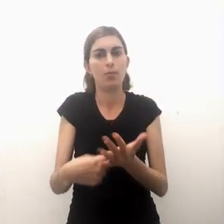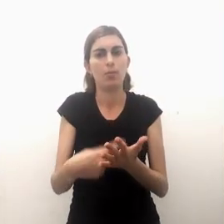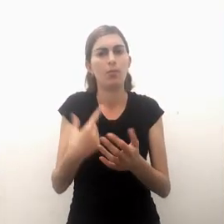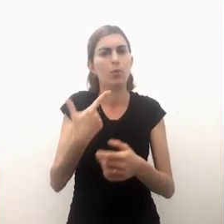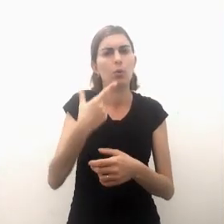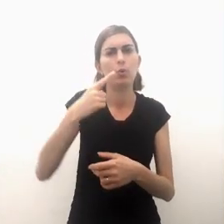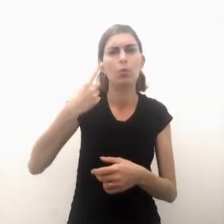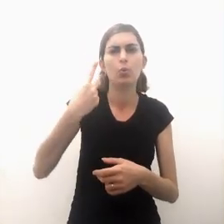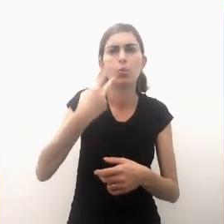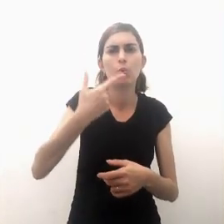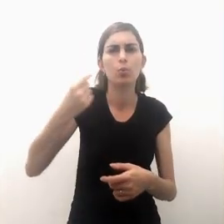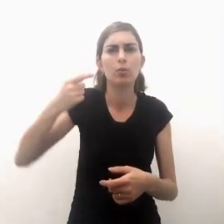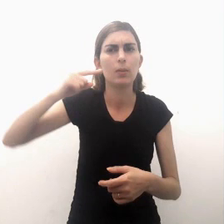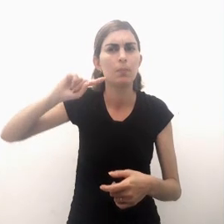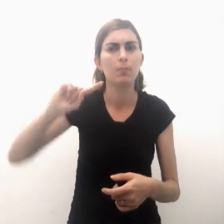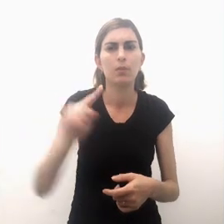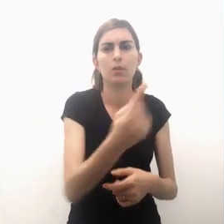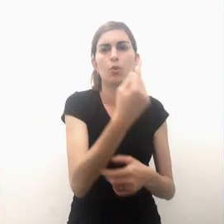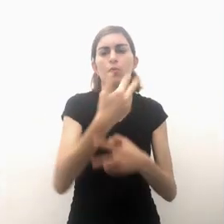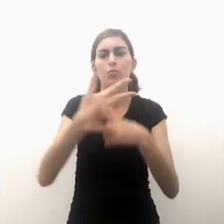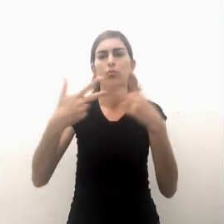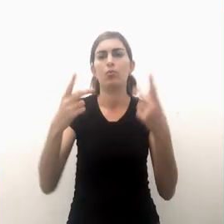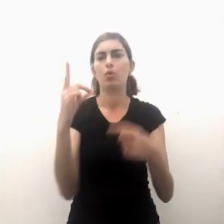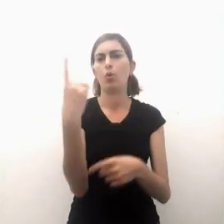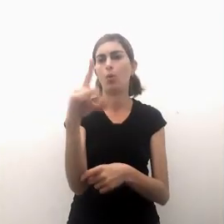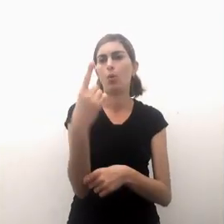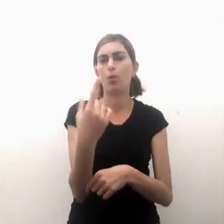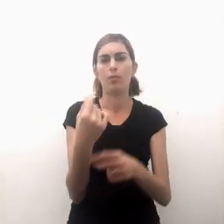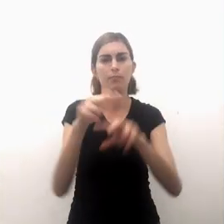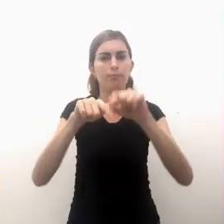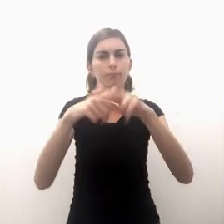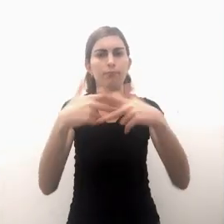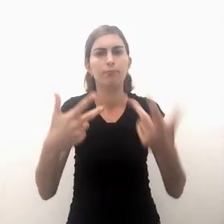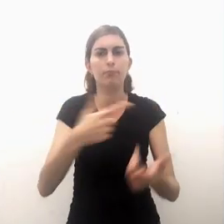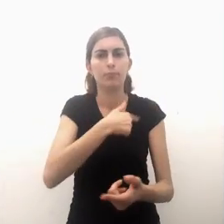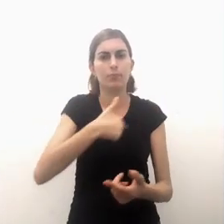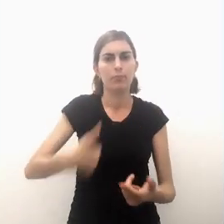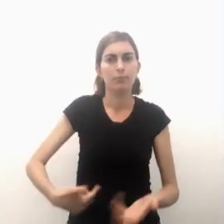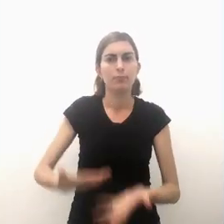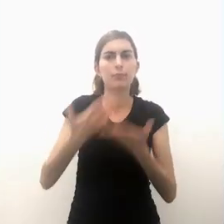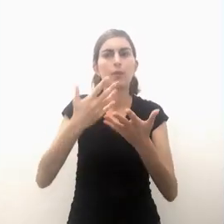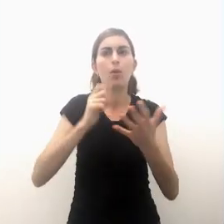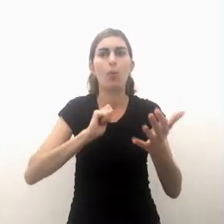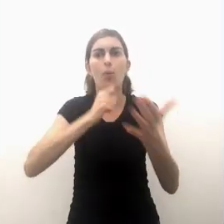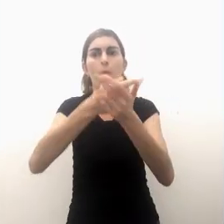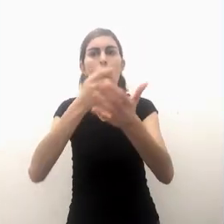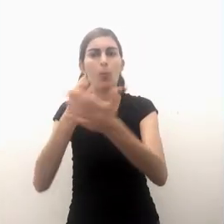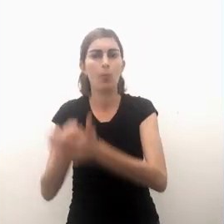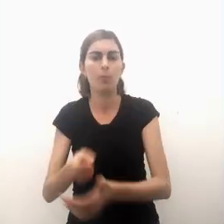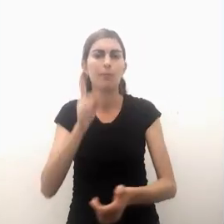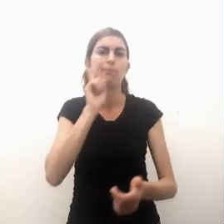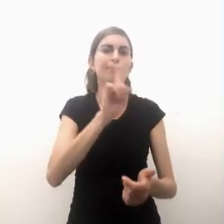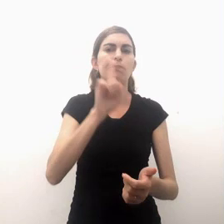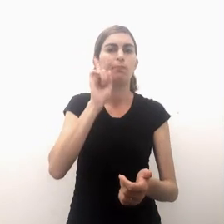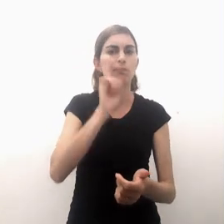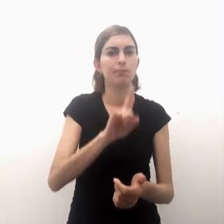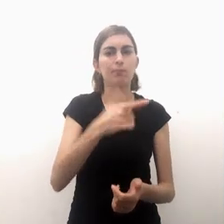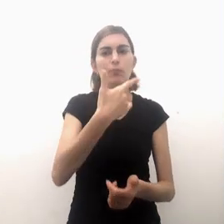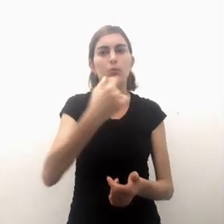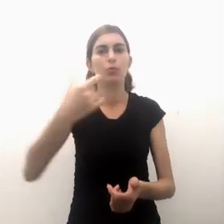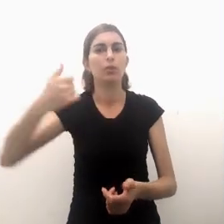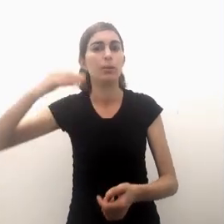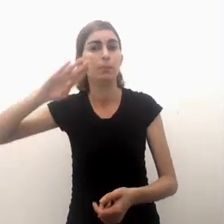acordo de 200 bilhões de dólares em produtos, tá, gente? Então a China estava disposta a comprar dos americanos,